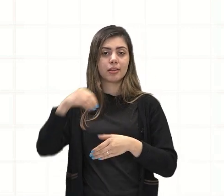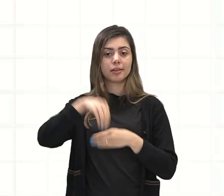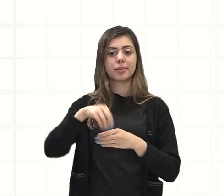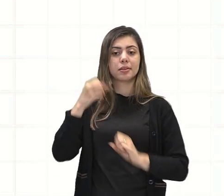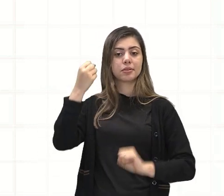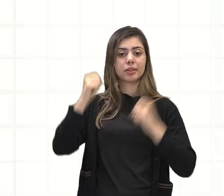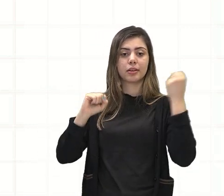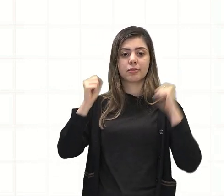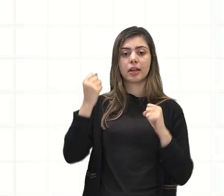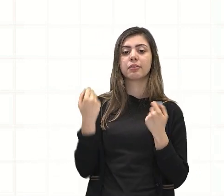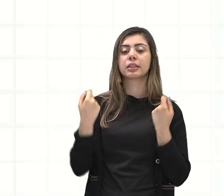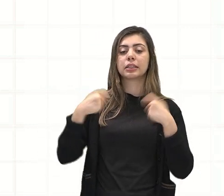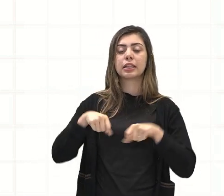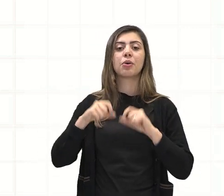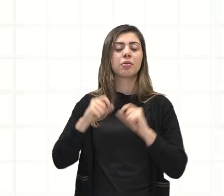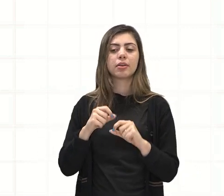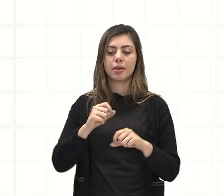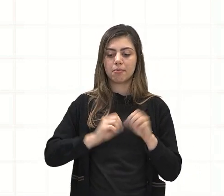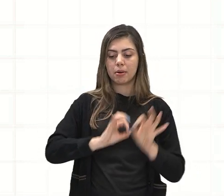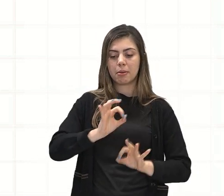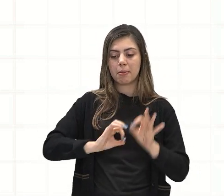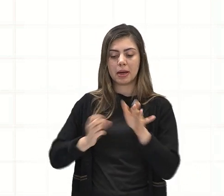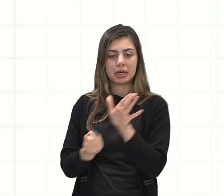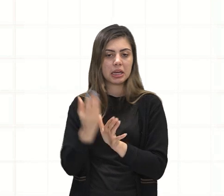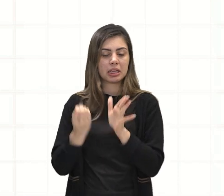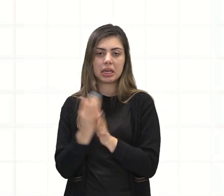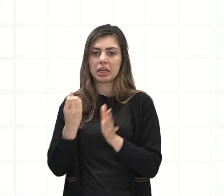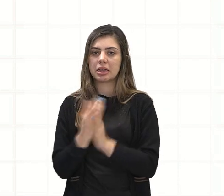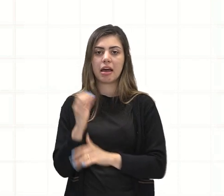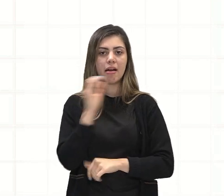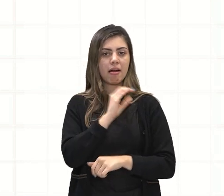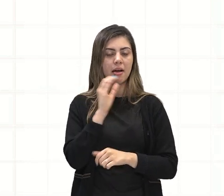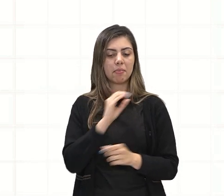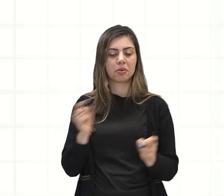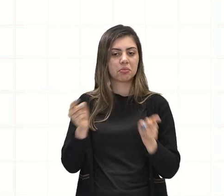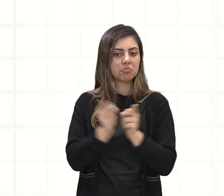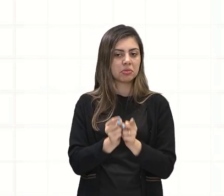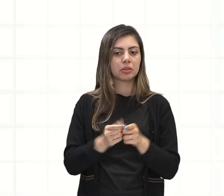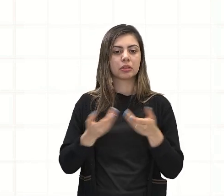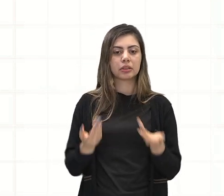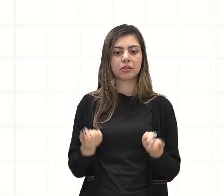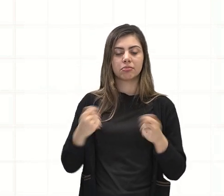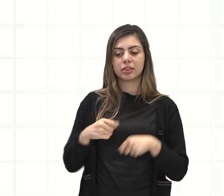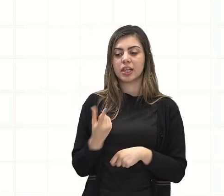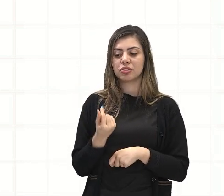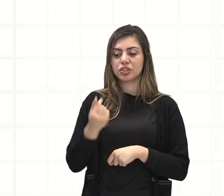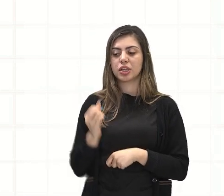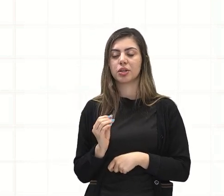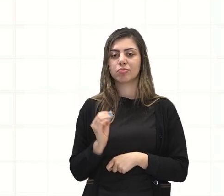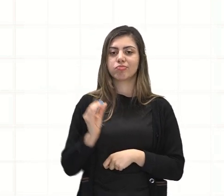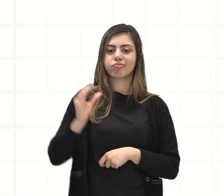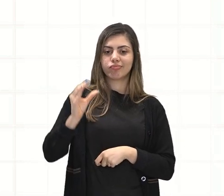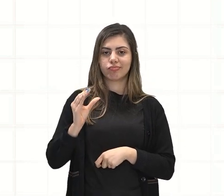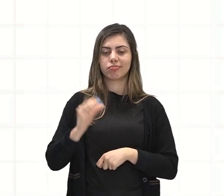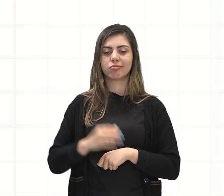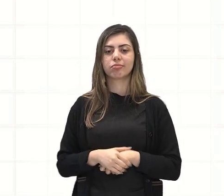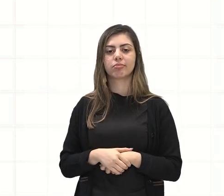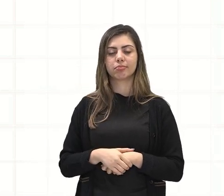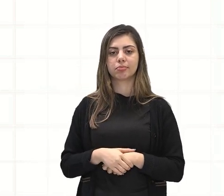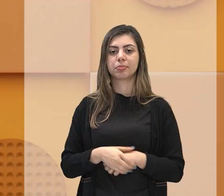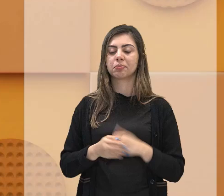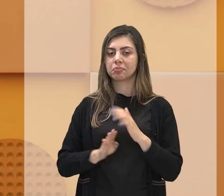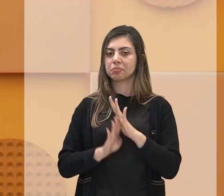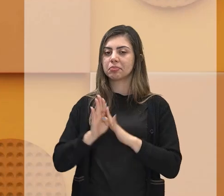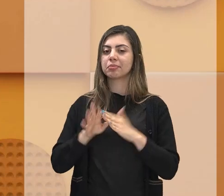fábricas permitiu maior produção em menos tempo, impulsionando os lucros e o crescimento econômico. Então,